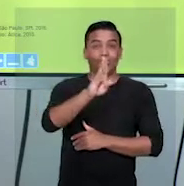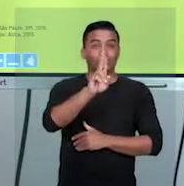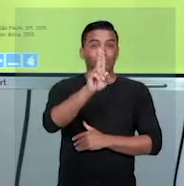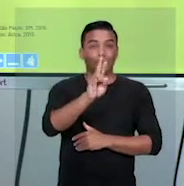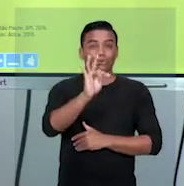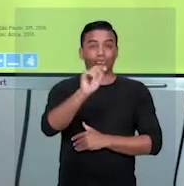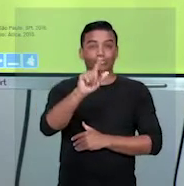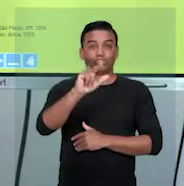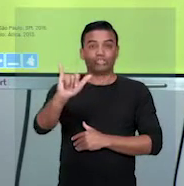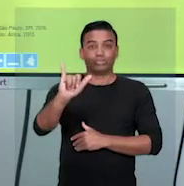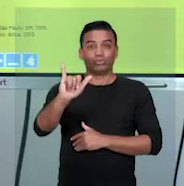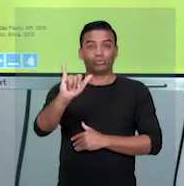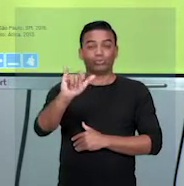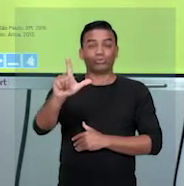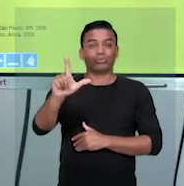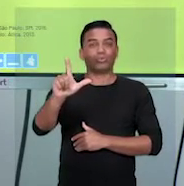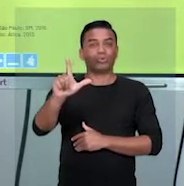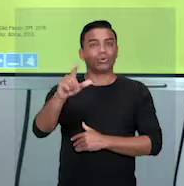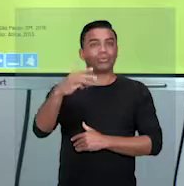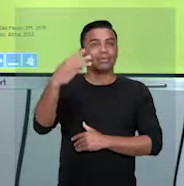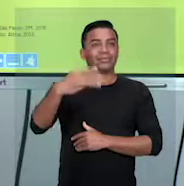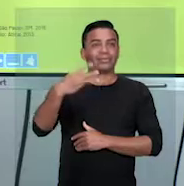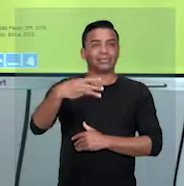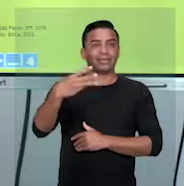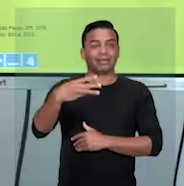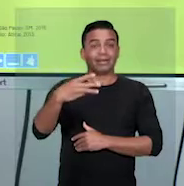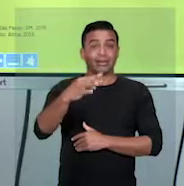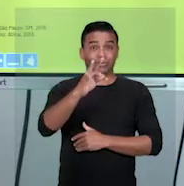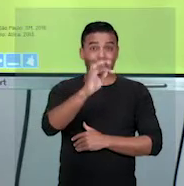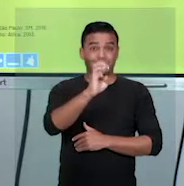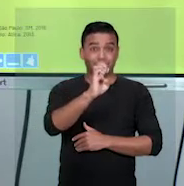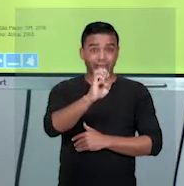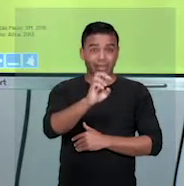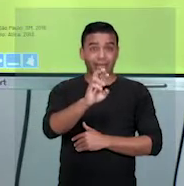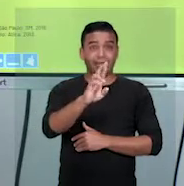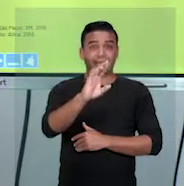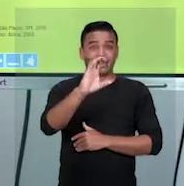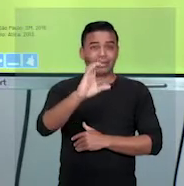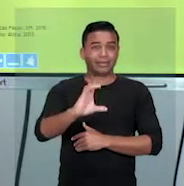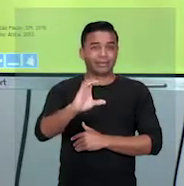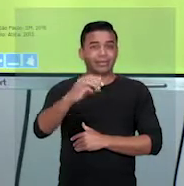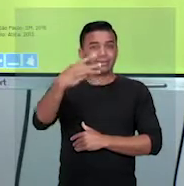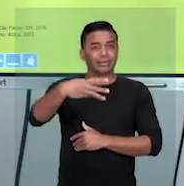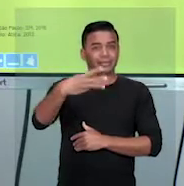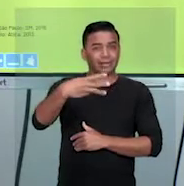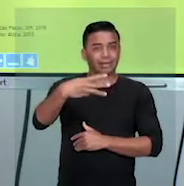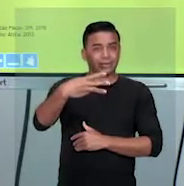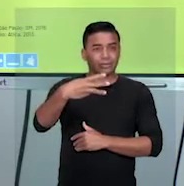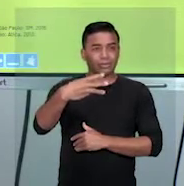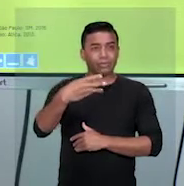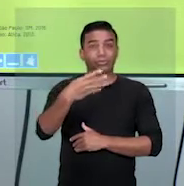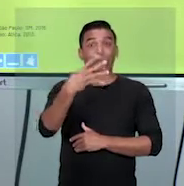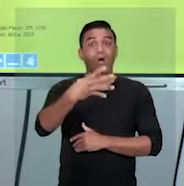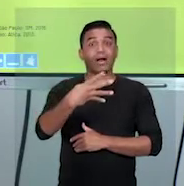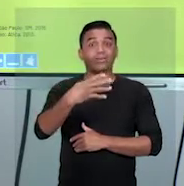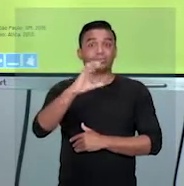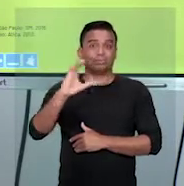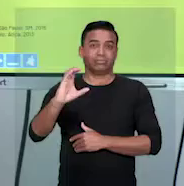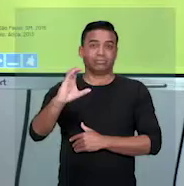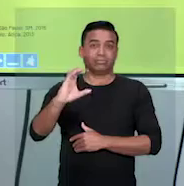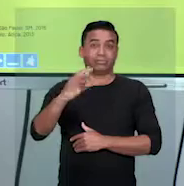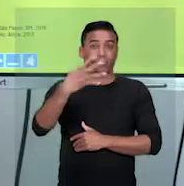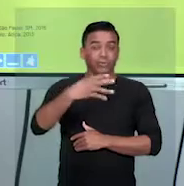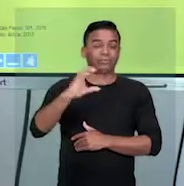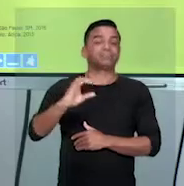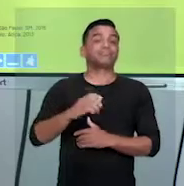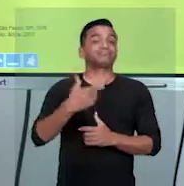por se tratar de um carbono terciário e butil porque eu tenho 1, 2, 3, 4 carbonos, ok?